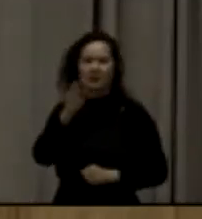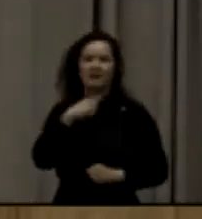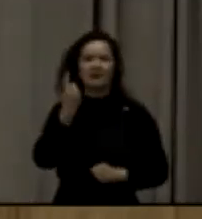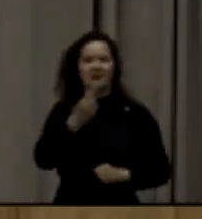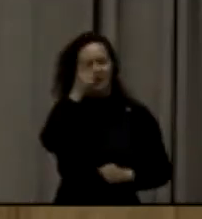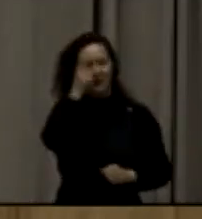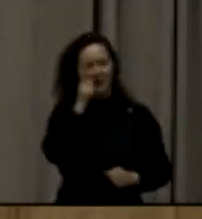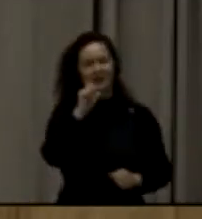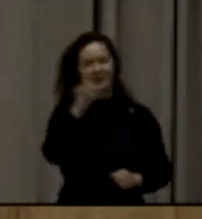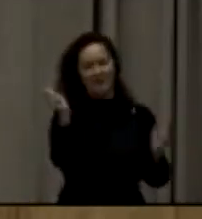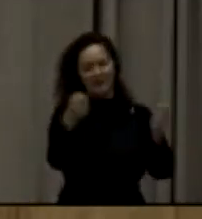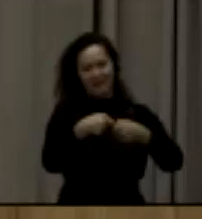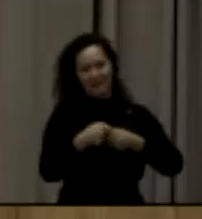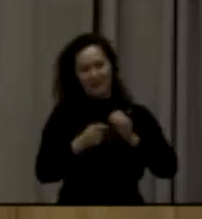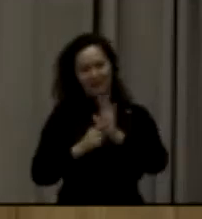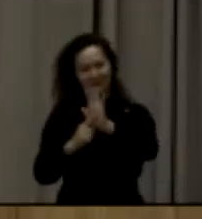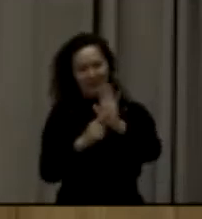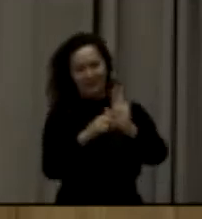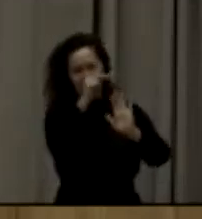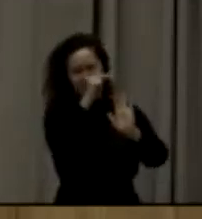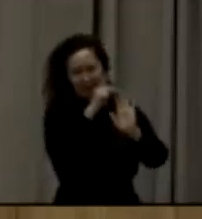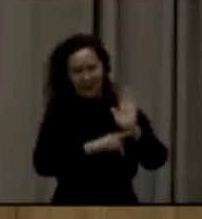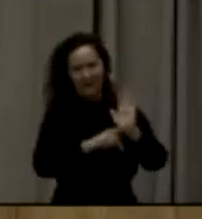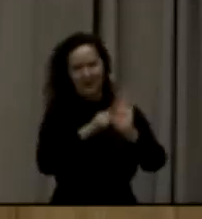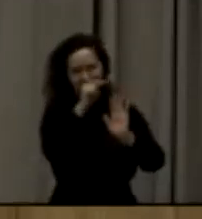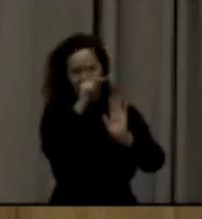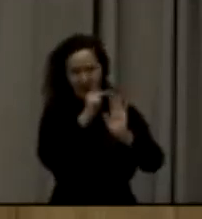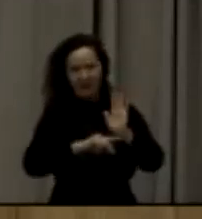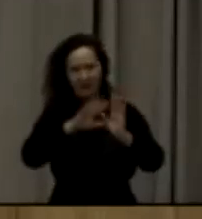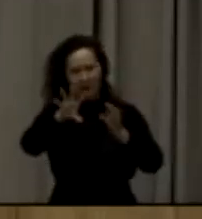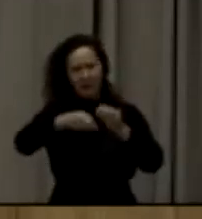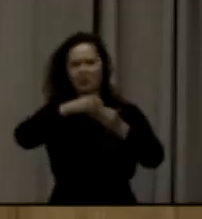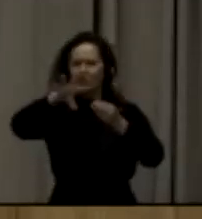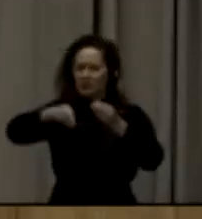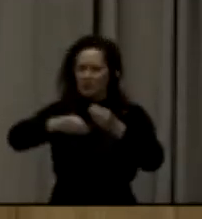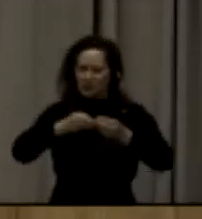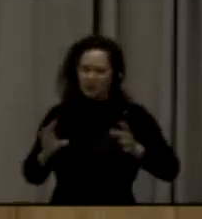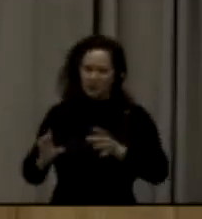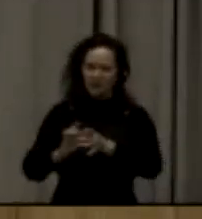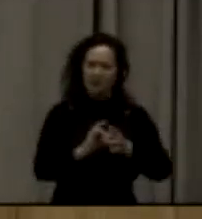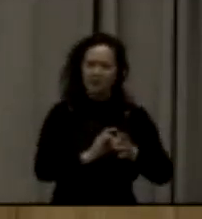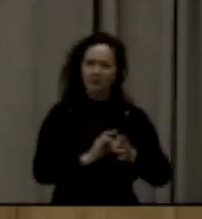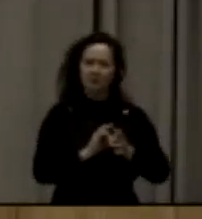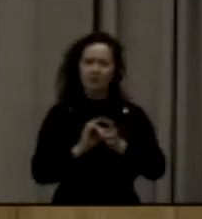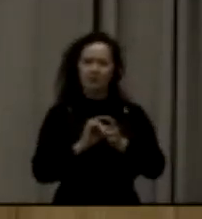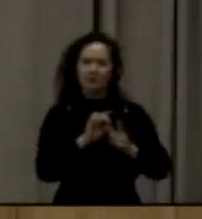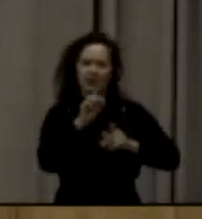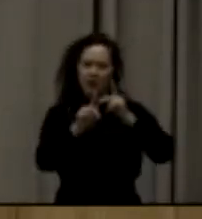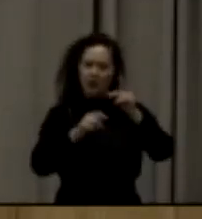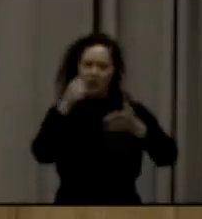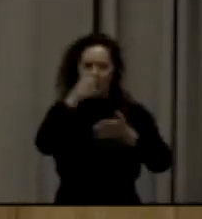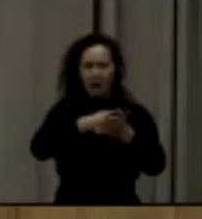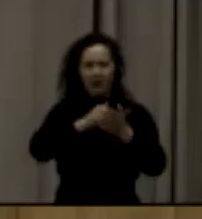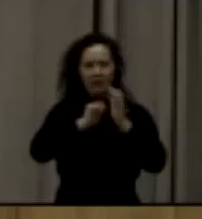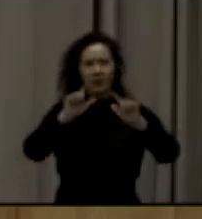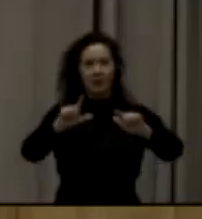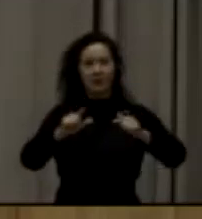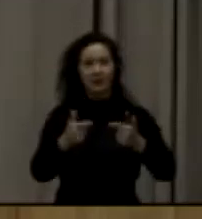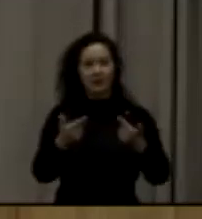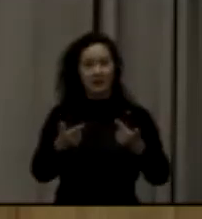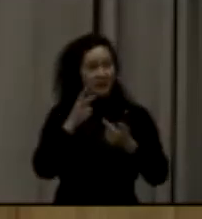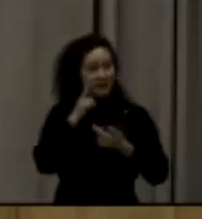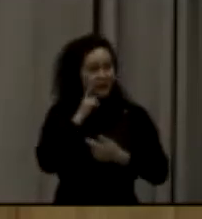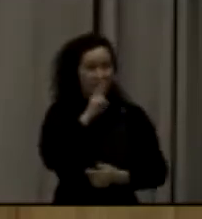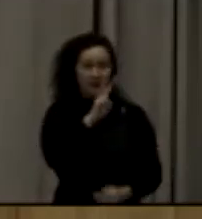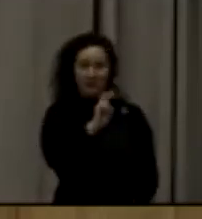que sejamos capazes de apresentar um projeto que aglutine, que os povos, a luta da resistência está aí. Né?